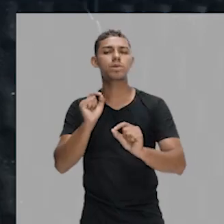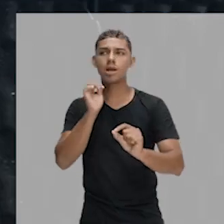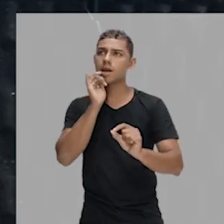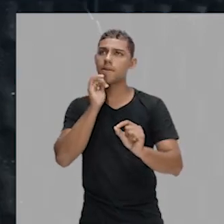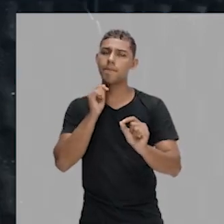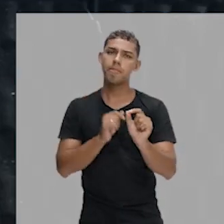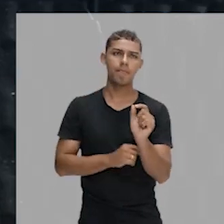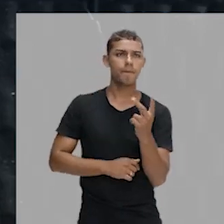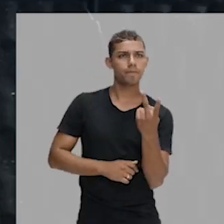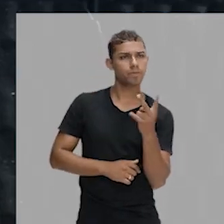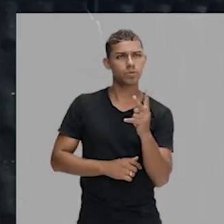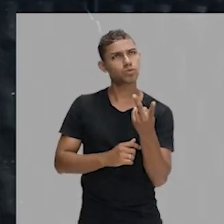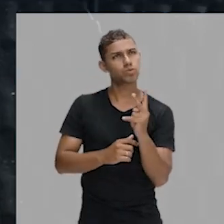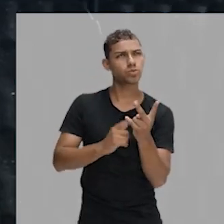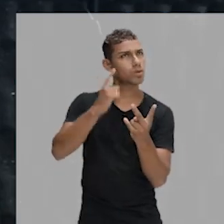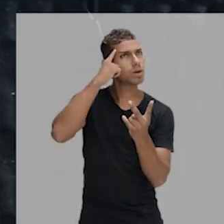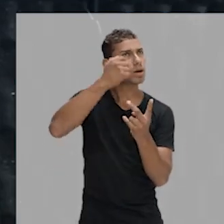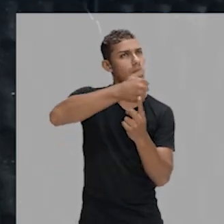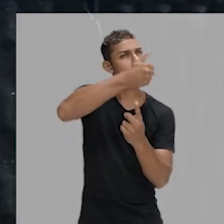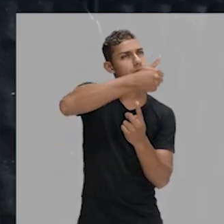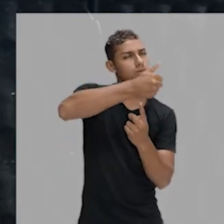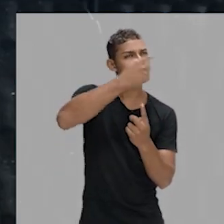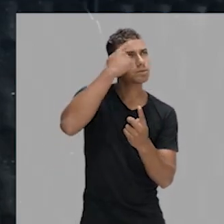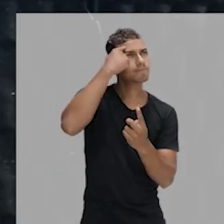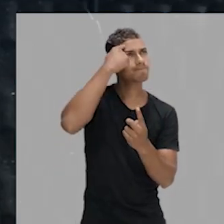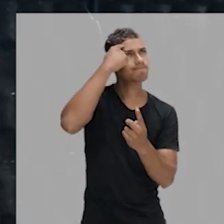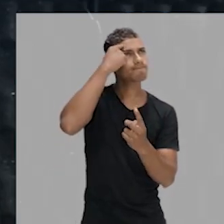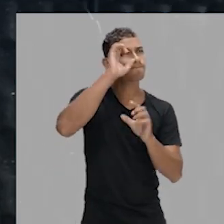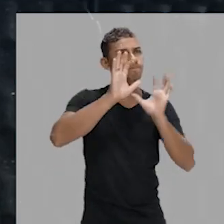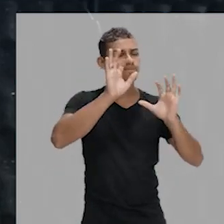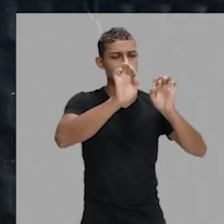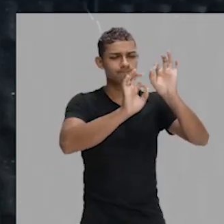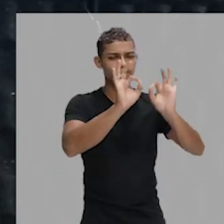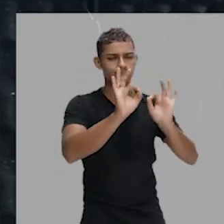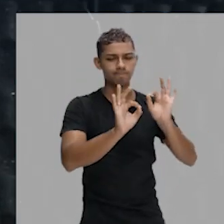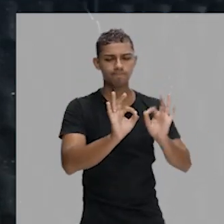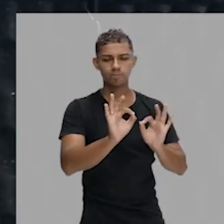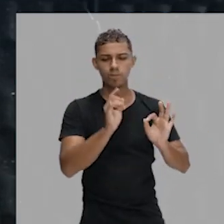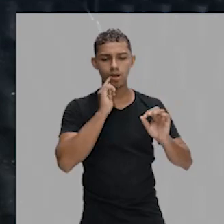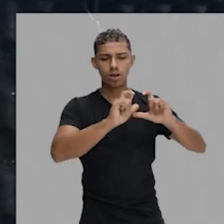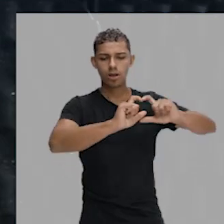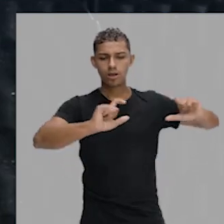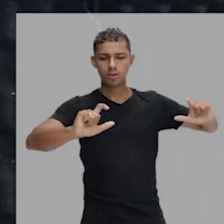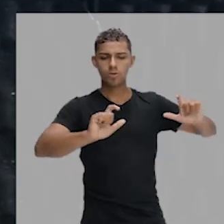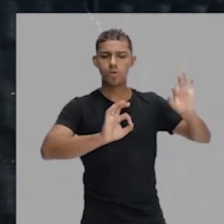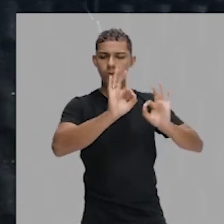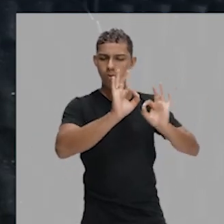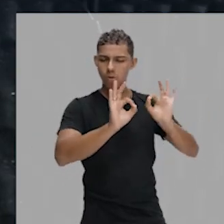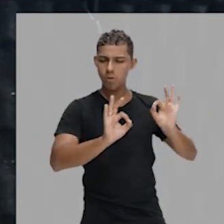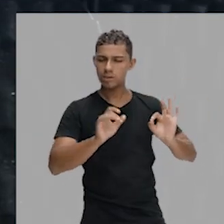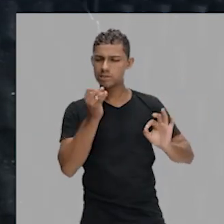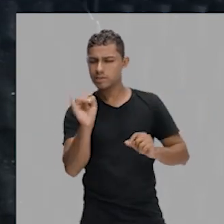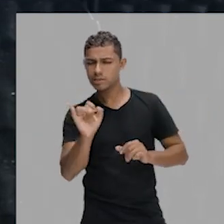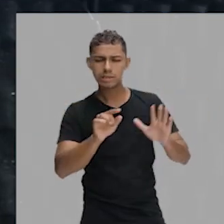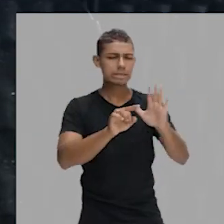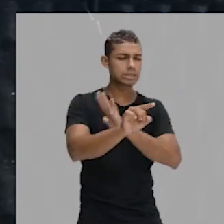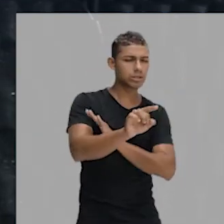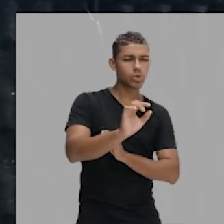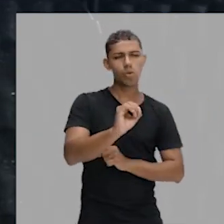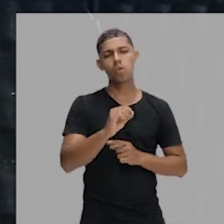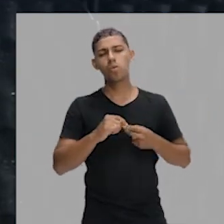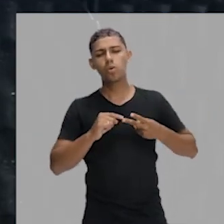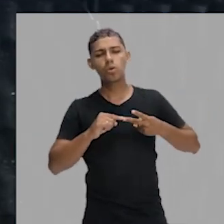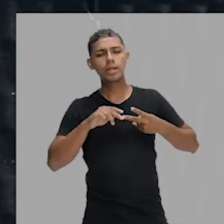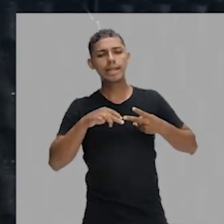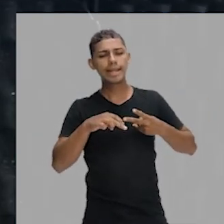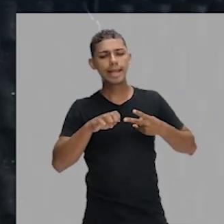dar duas ideias. Primeiro, a ideia de construção de frase, se a sua frase é interrogativa ou negativa,